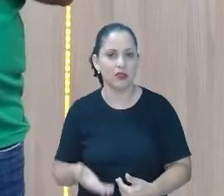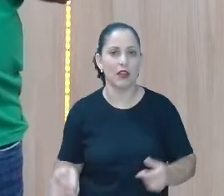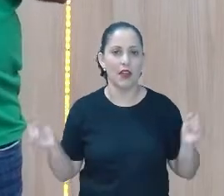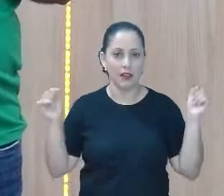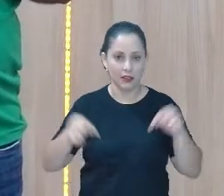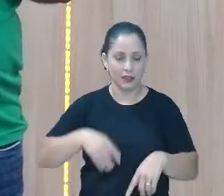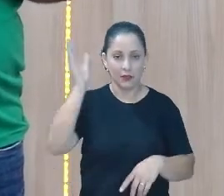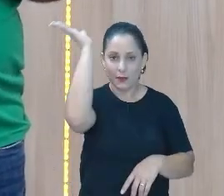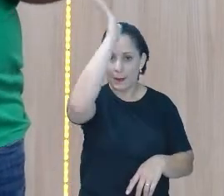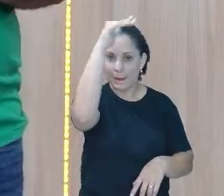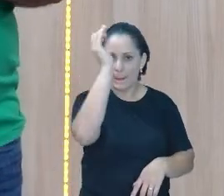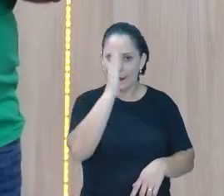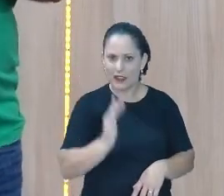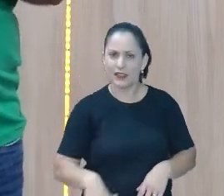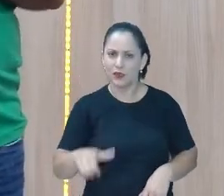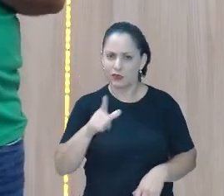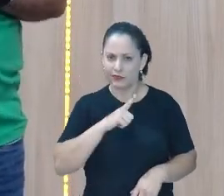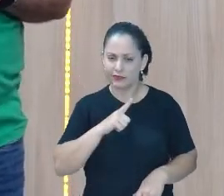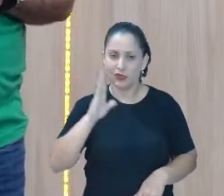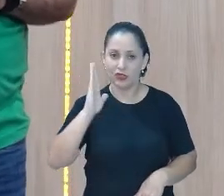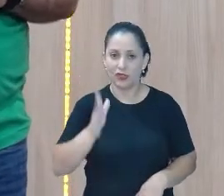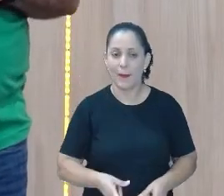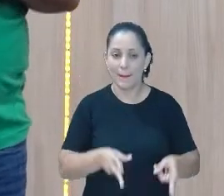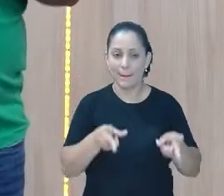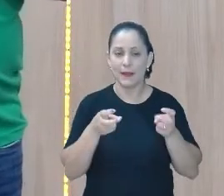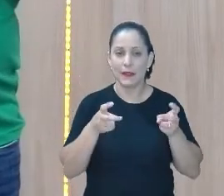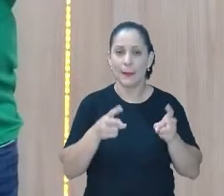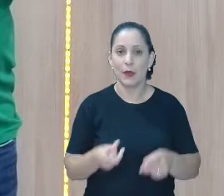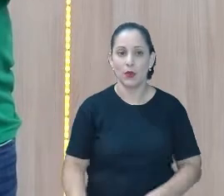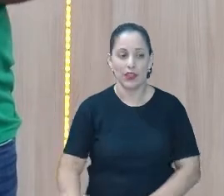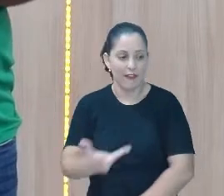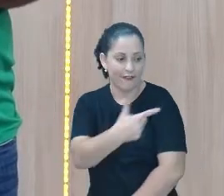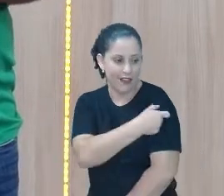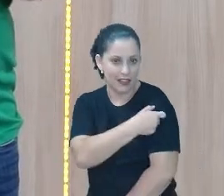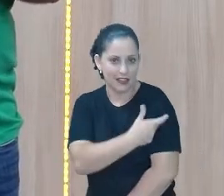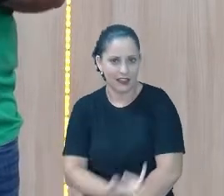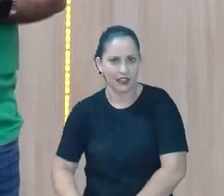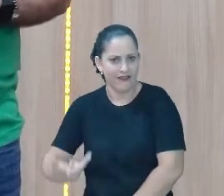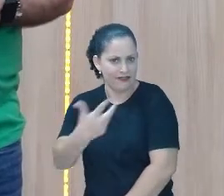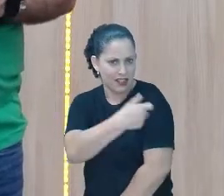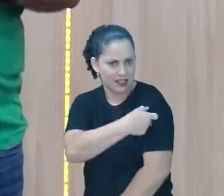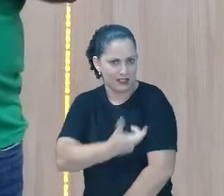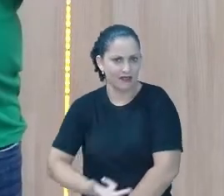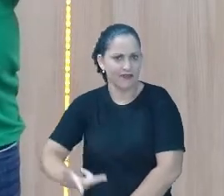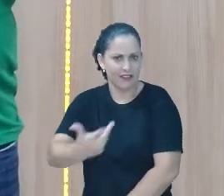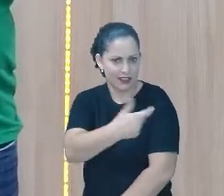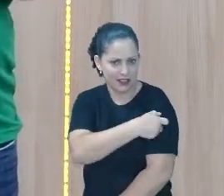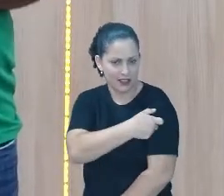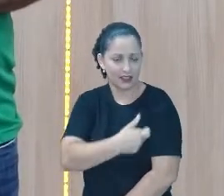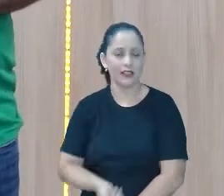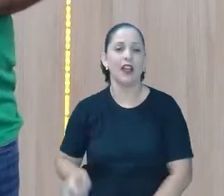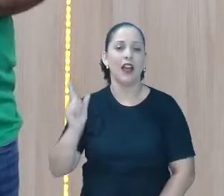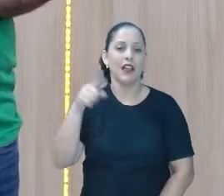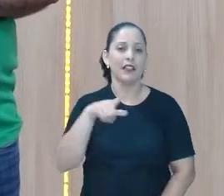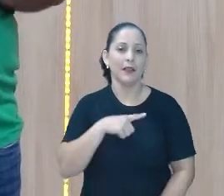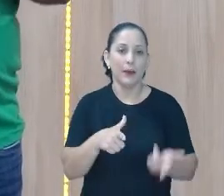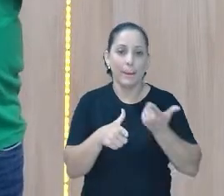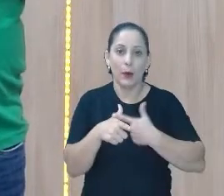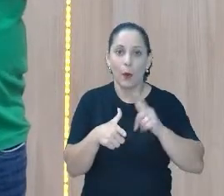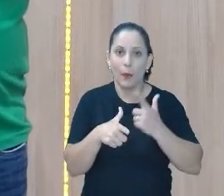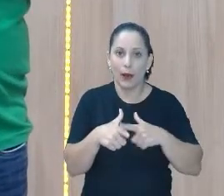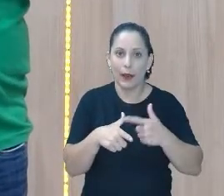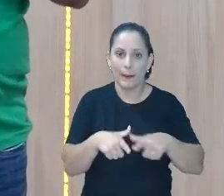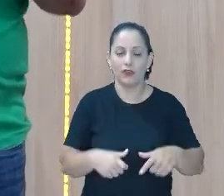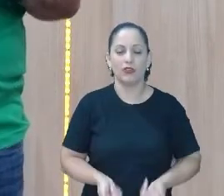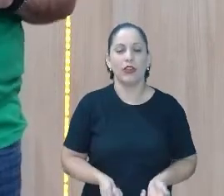né, que com a campanha de vacinação, os casos, né, graves de Covid-19, eles